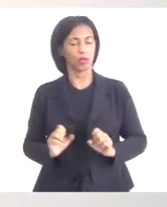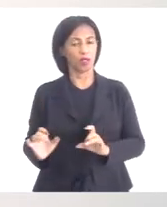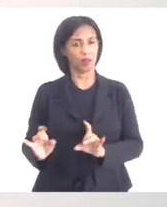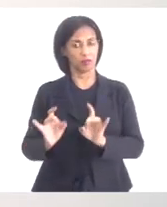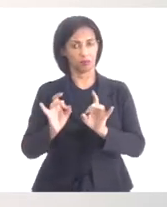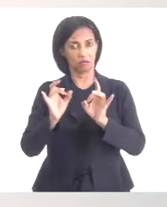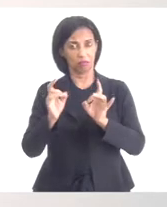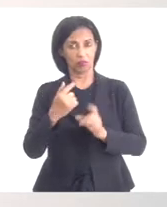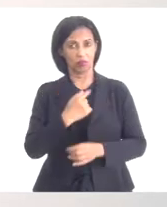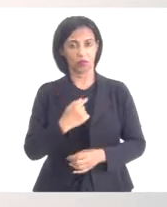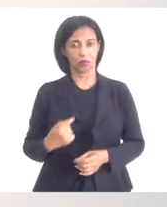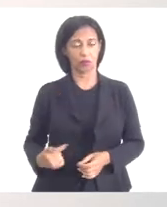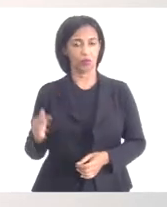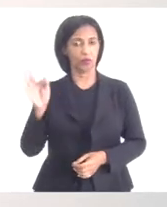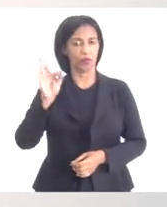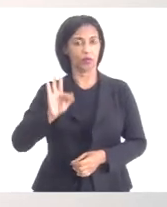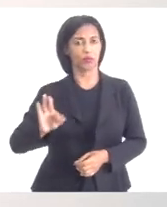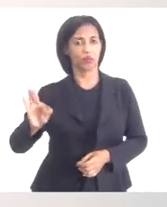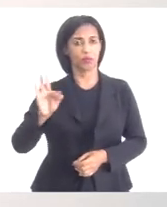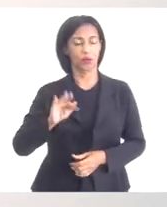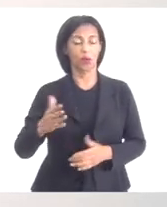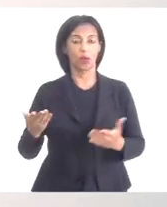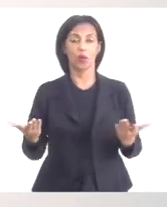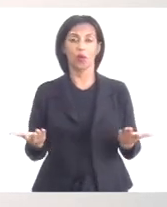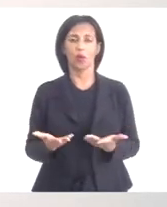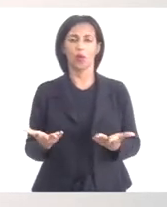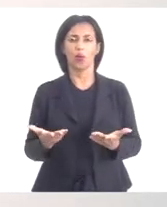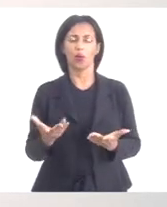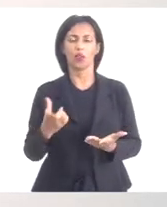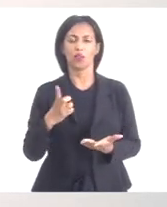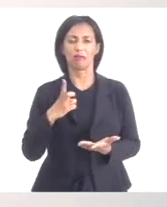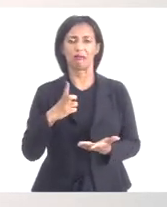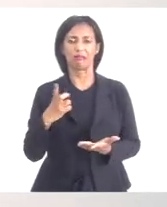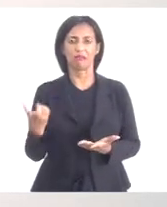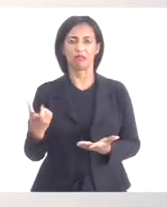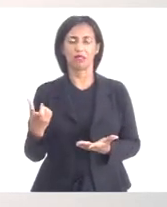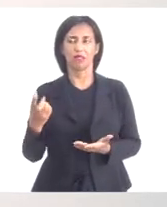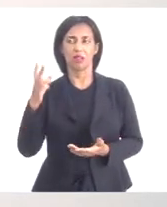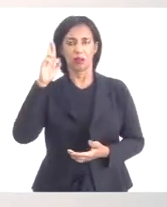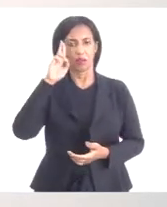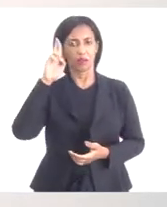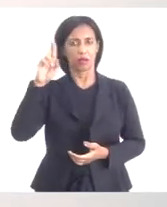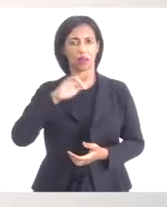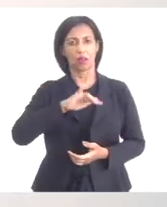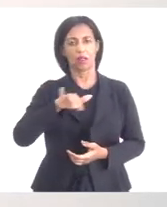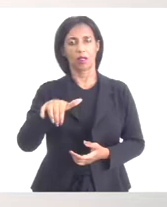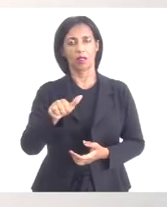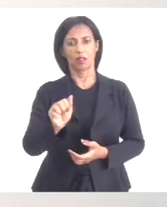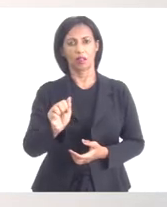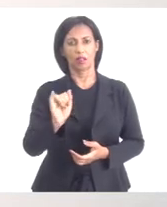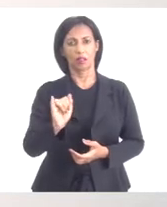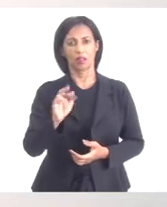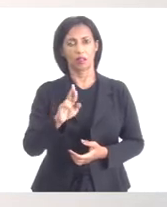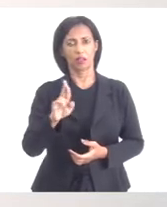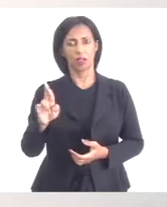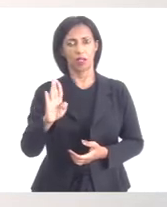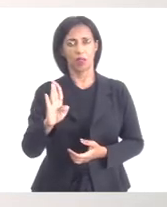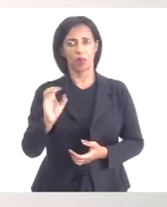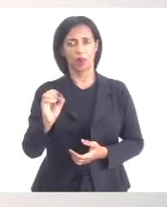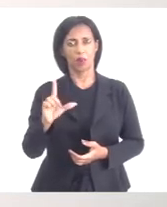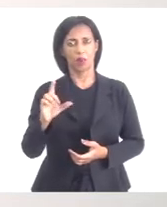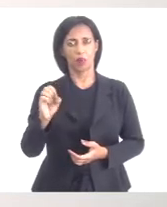especial do Governo Federal hoje ocupado pelo senhor Jair bolsonaro bolsonaro